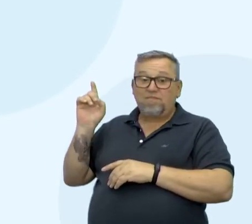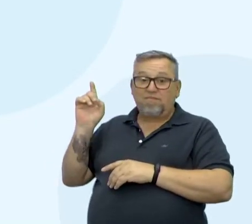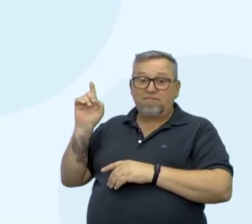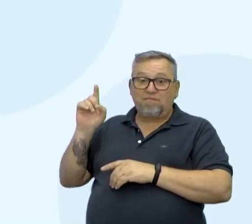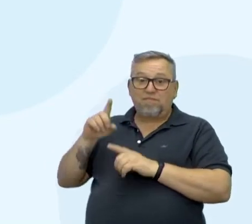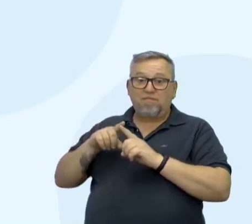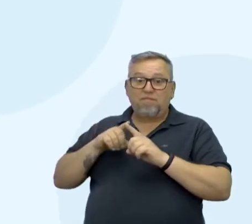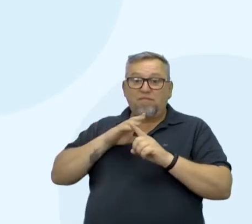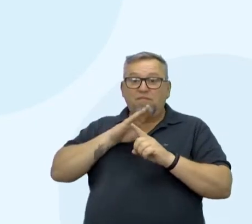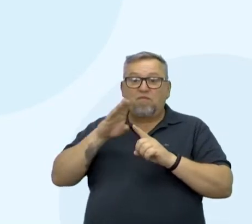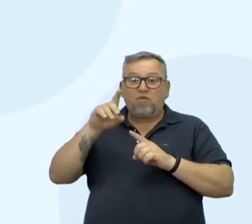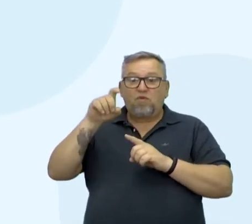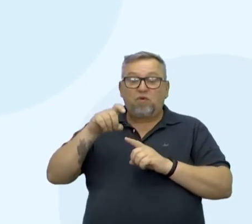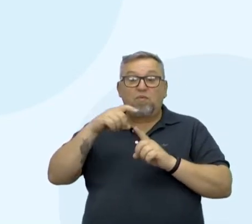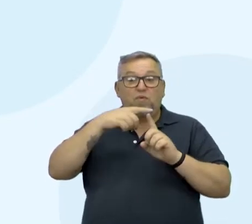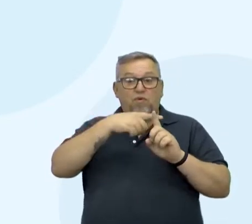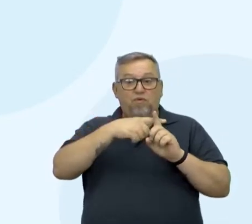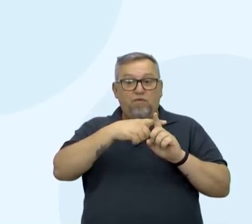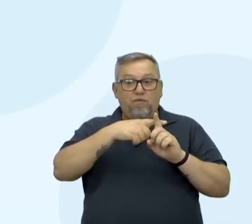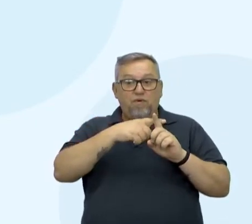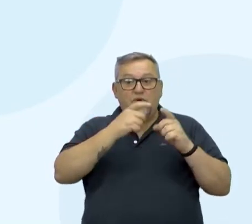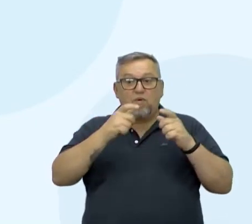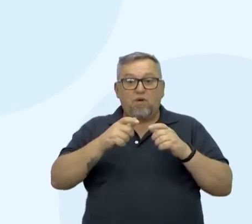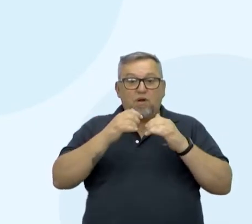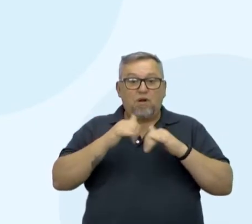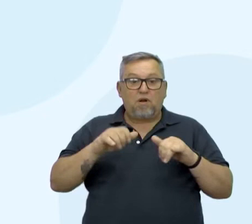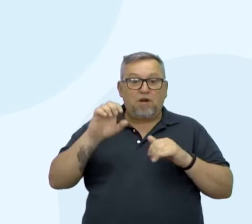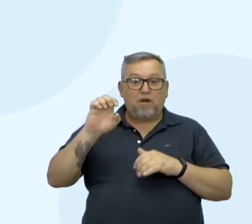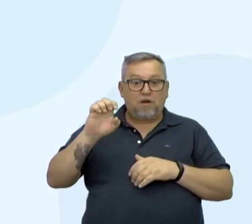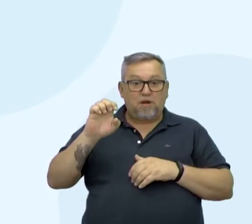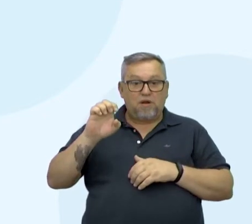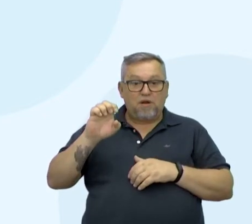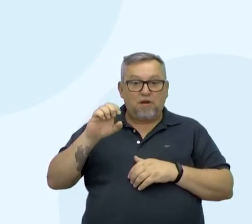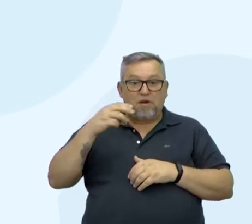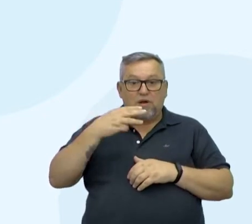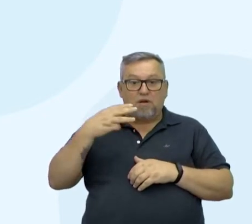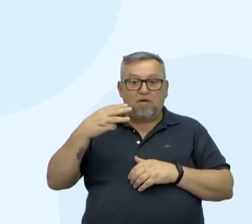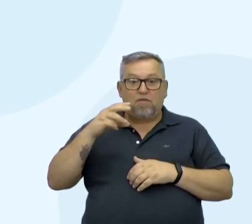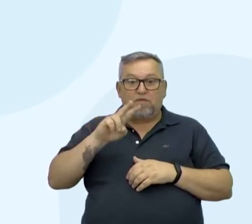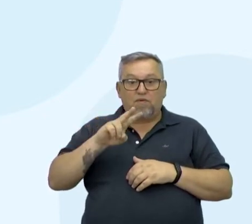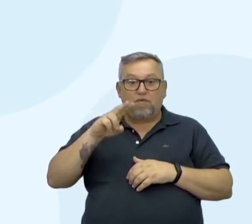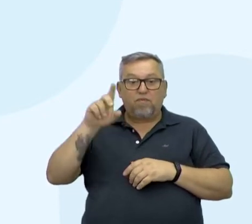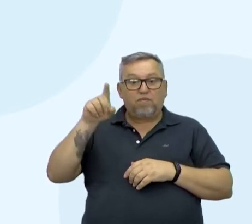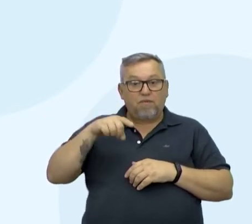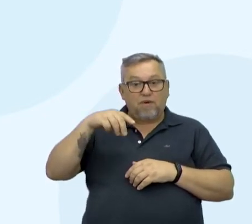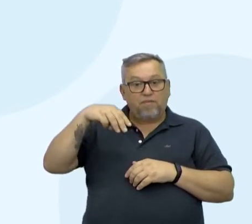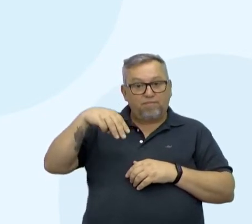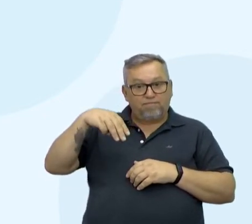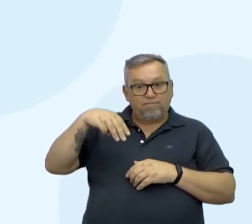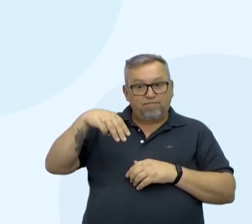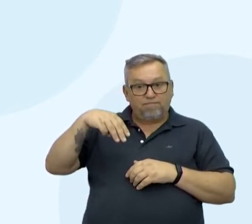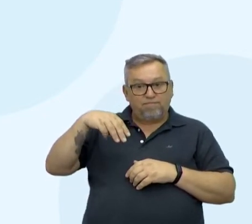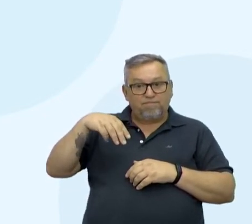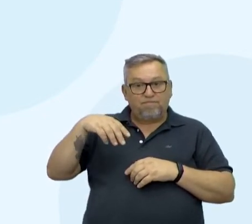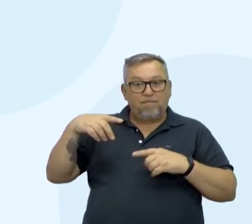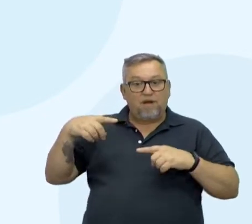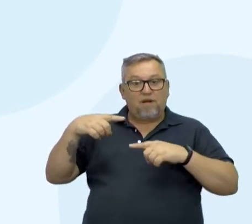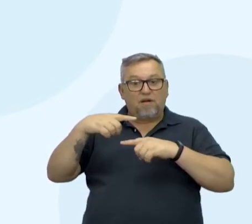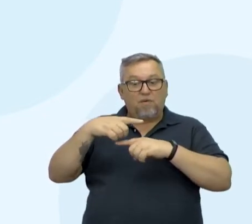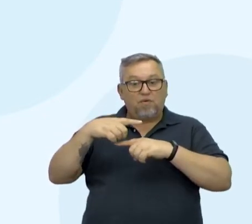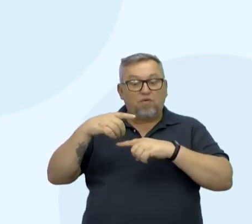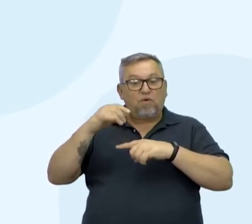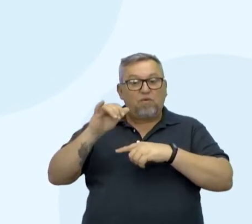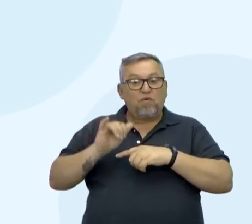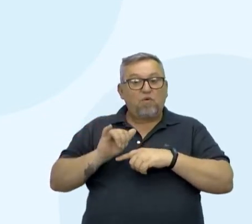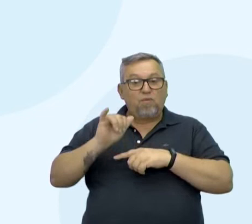do X positiva em um campo elétrico E cuja amplitude é de 300 volts por metro, paralela